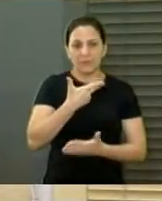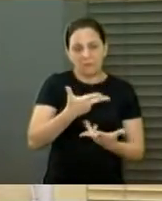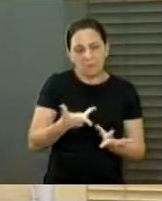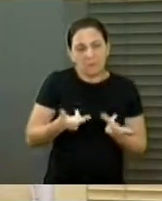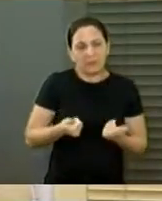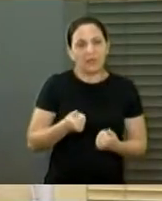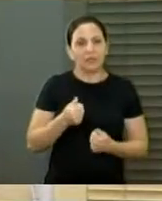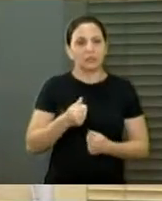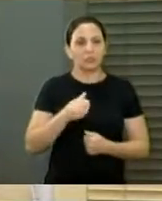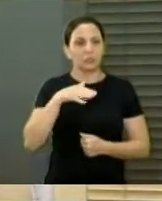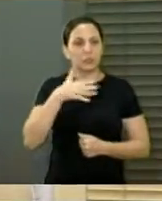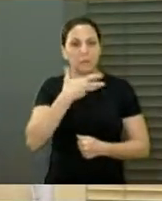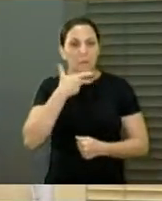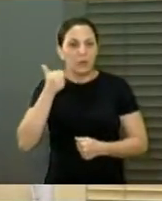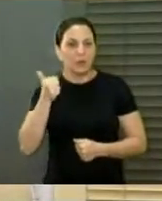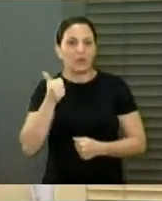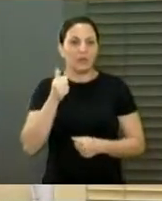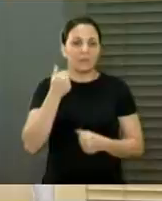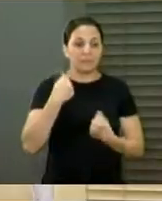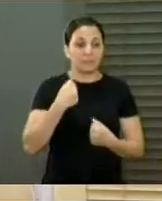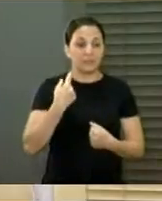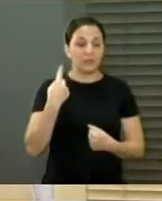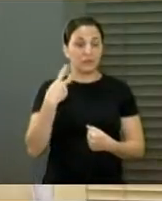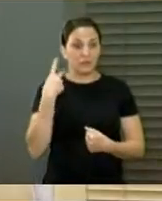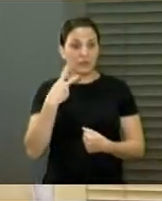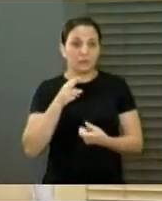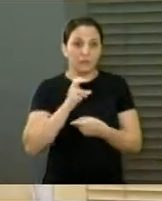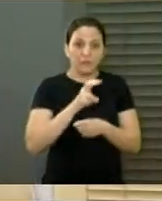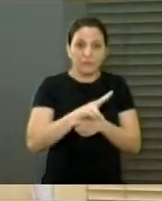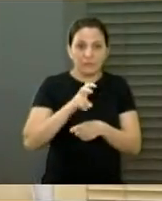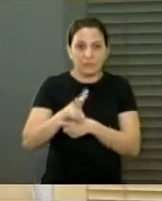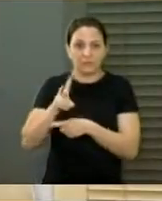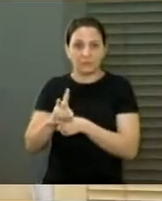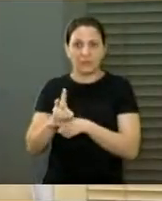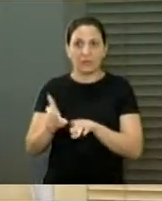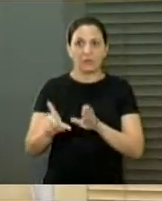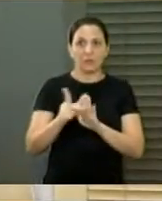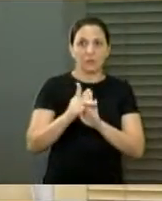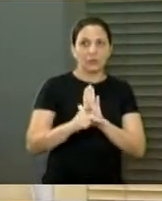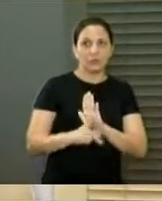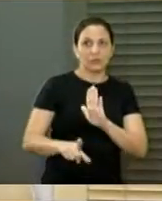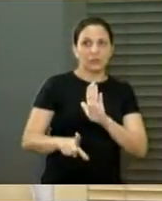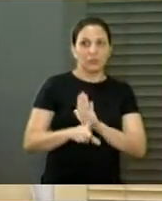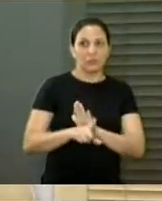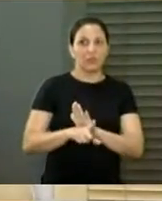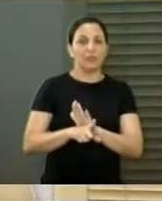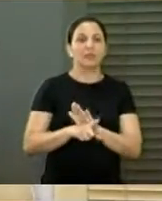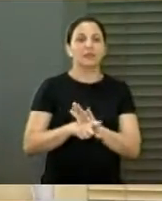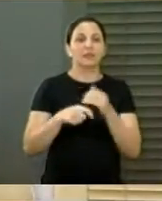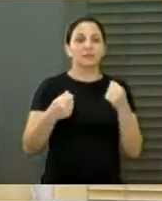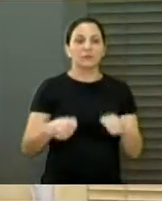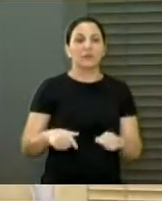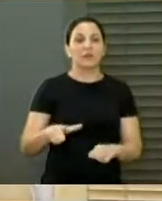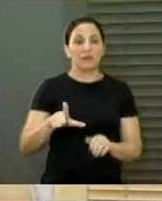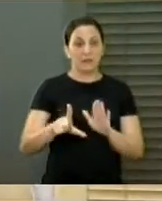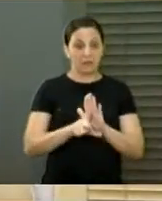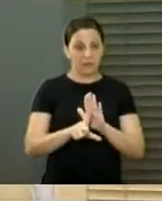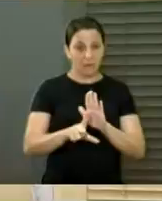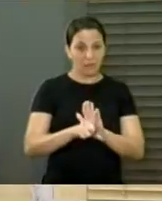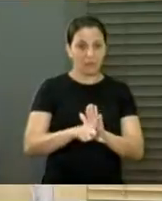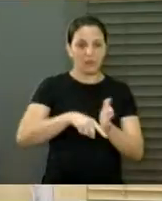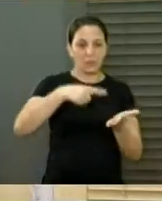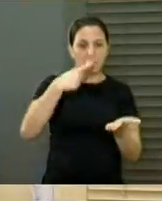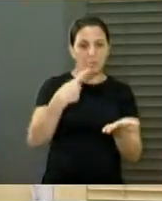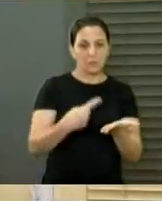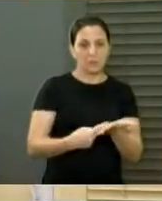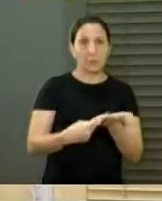função fiscalizar. Mais que apresentar projetos de leis, penso que precisamos que as leis existentes sejam cumpridas